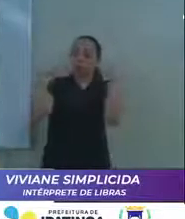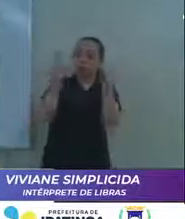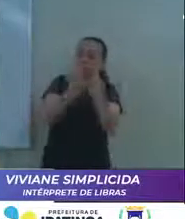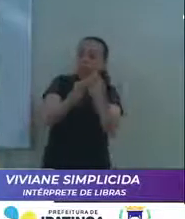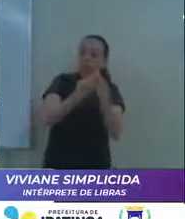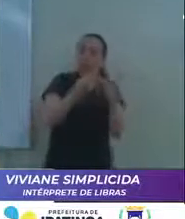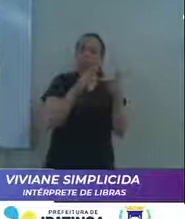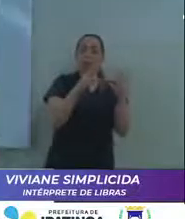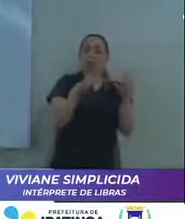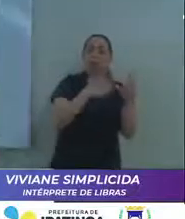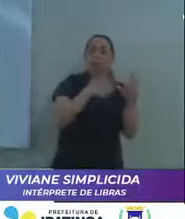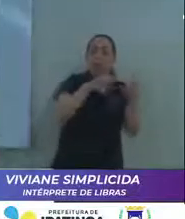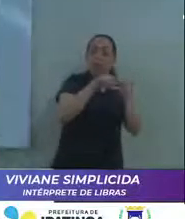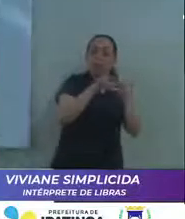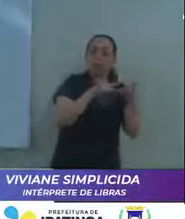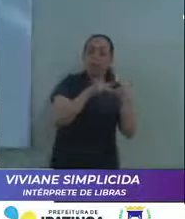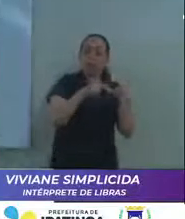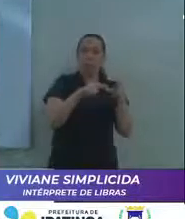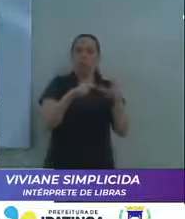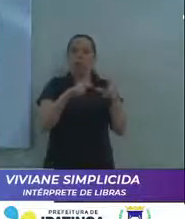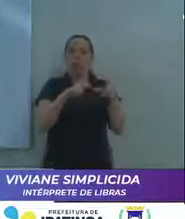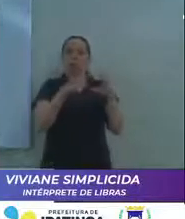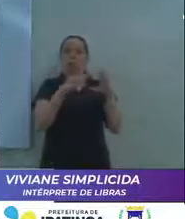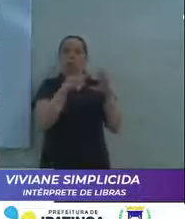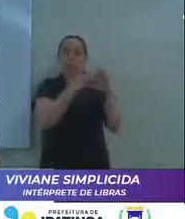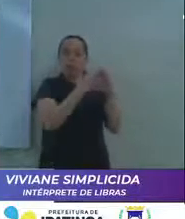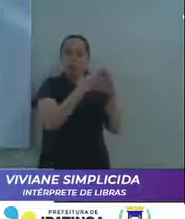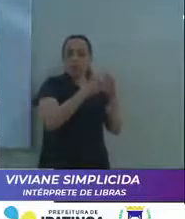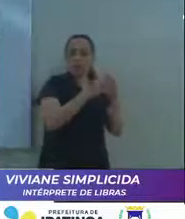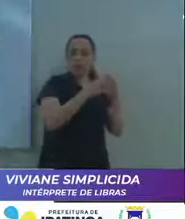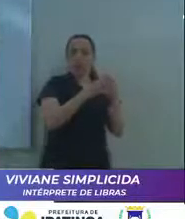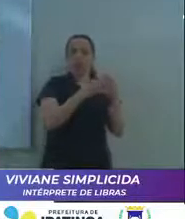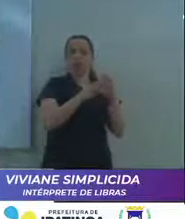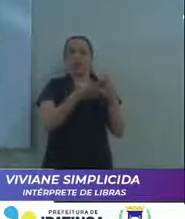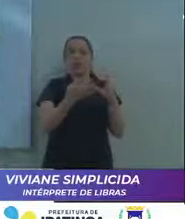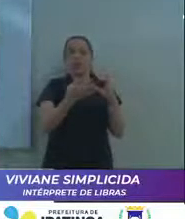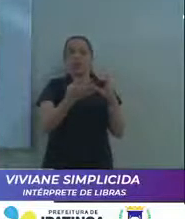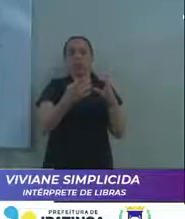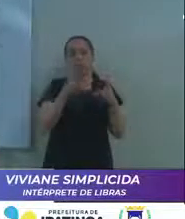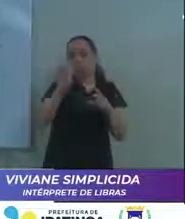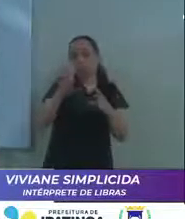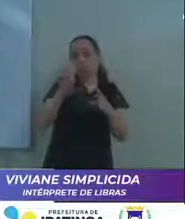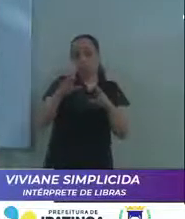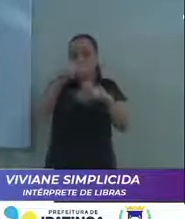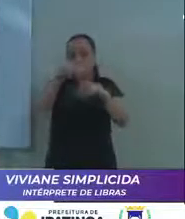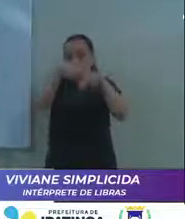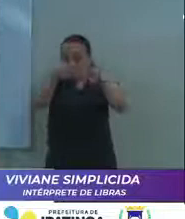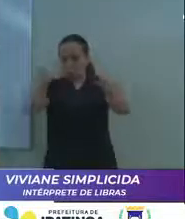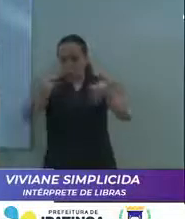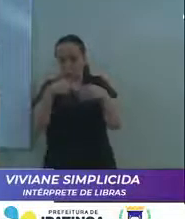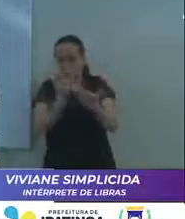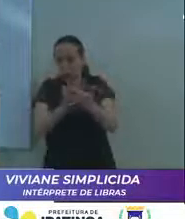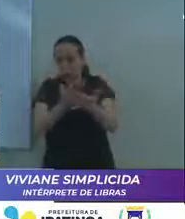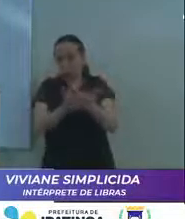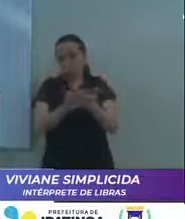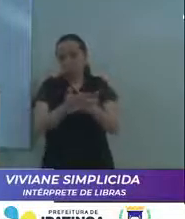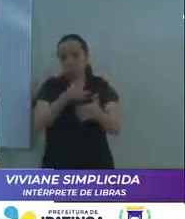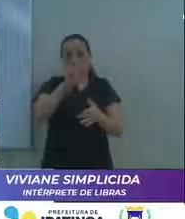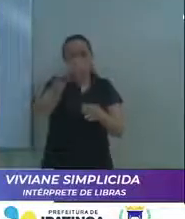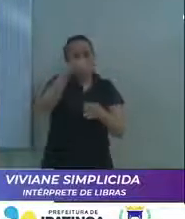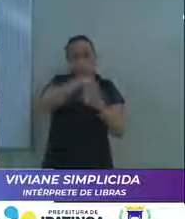trabalho, né? A gente, enquanto docente, sabe que não é só a sala de aula, a docência exige da